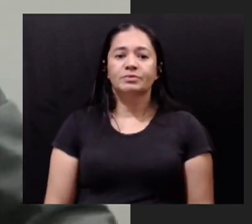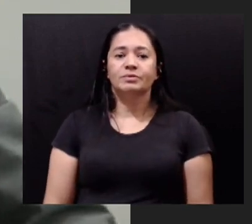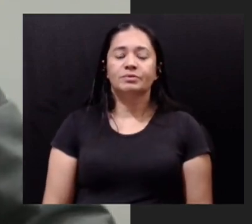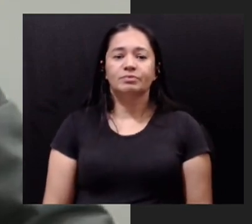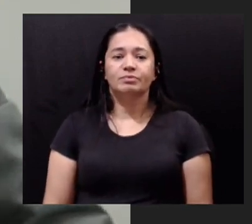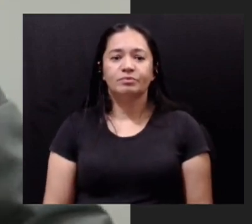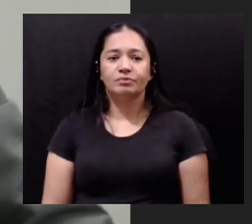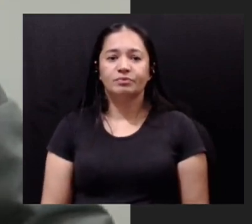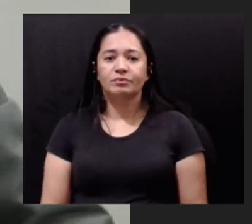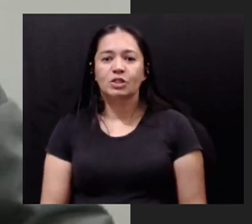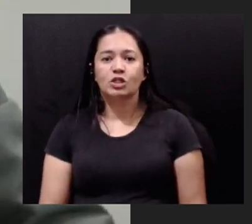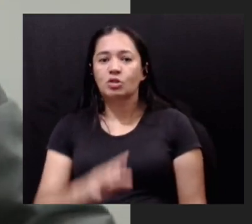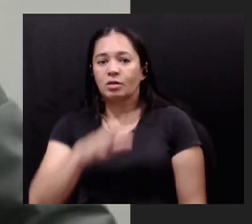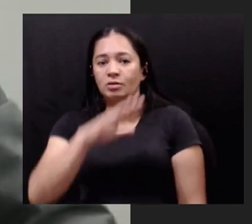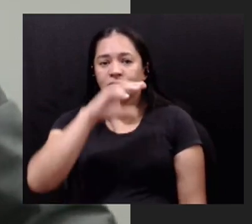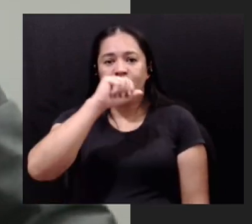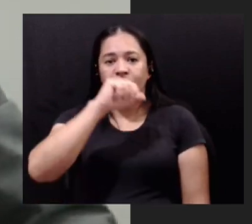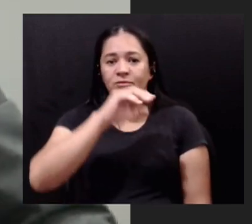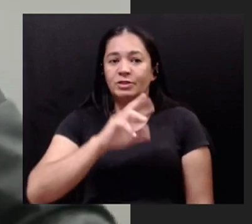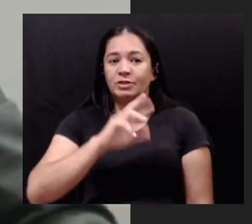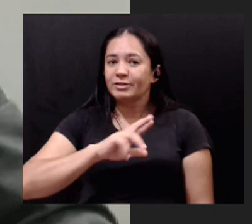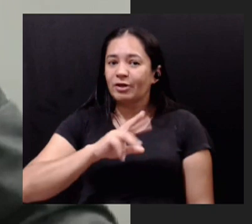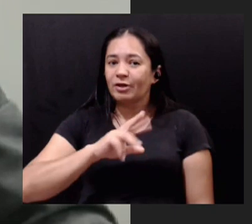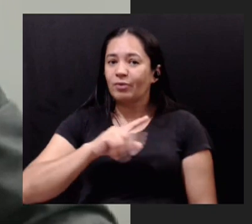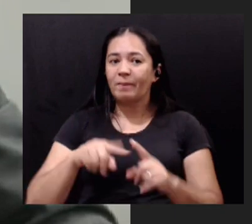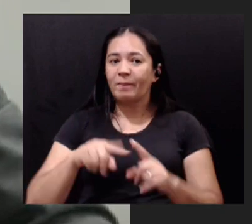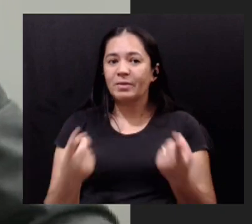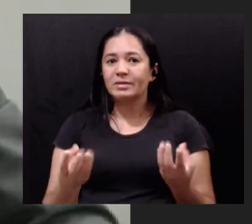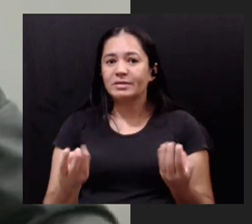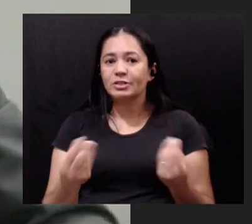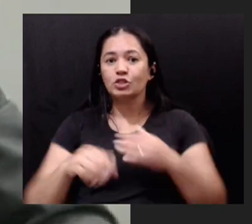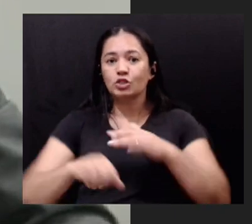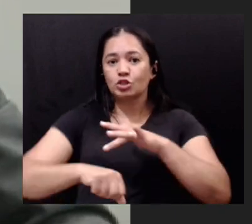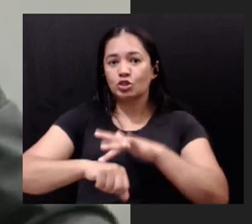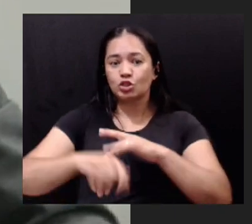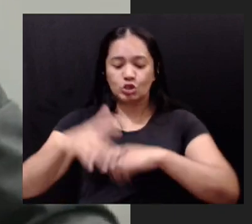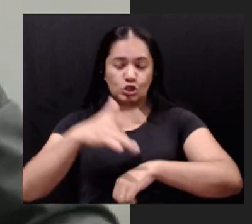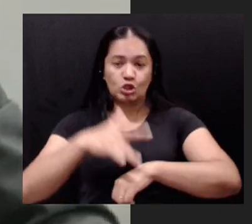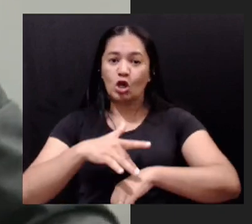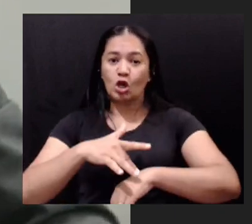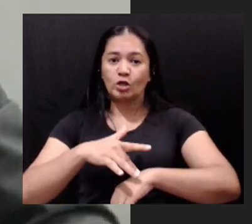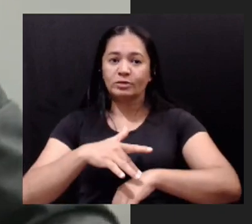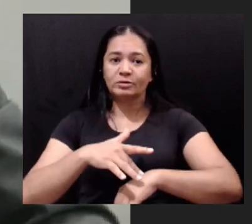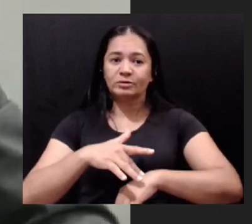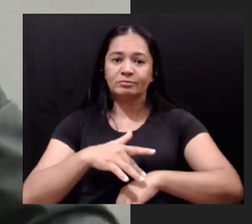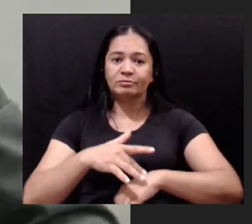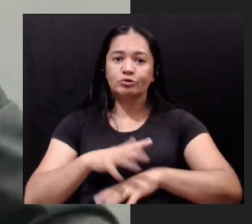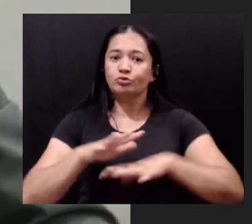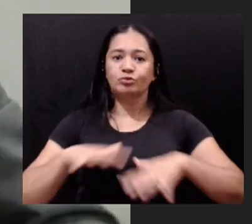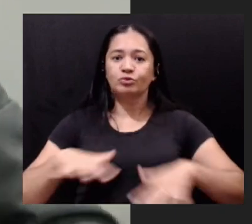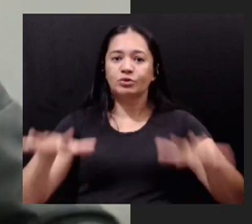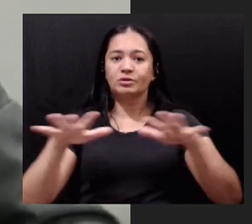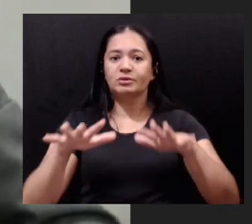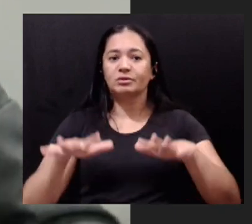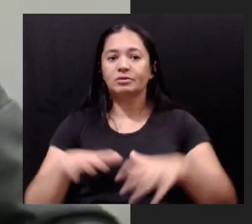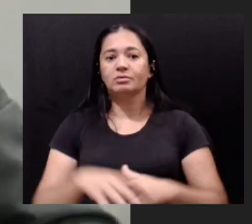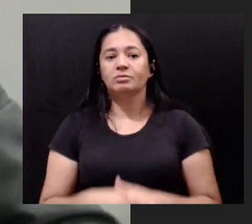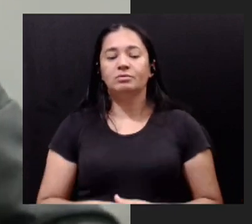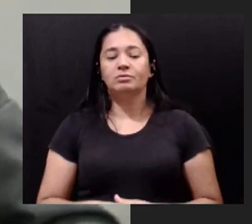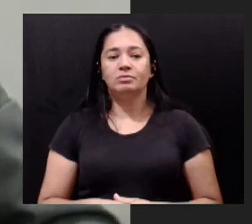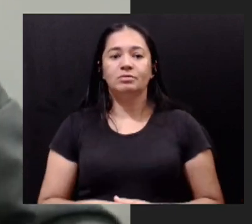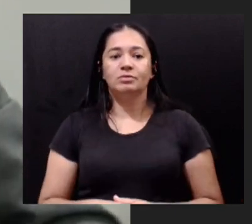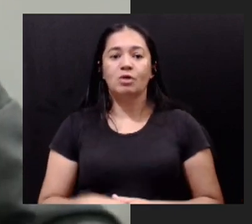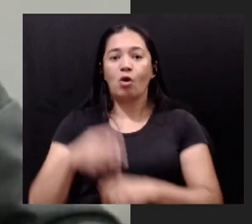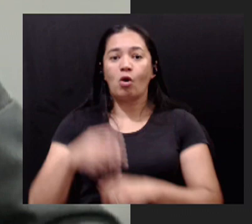respiratório, mas sim por contato às infecções bacterianas de uma forma geral, os vírus, né, principalmente